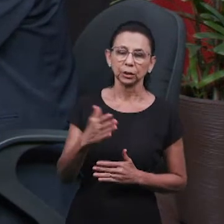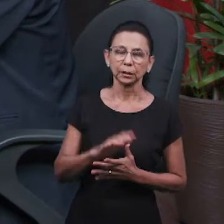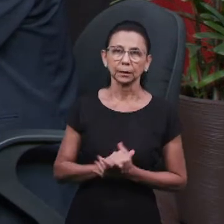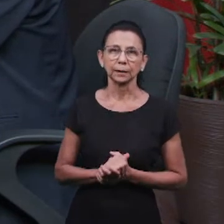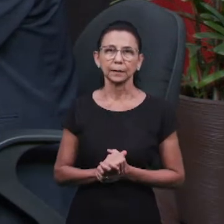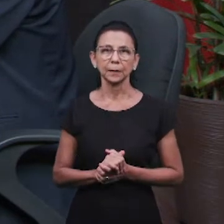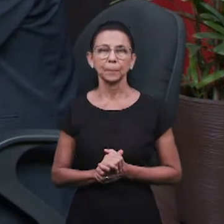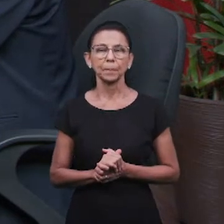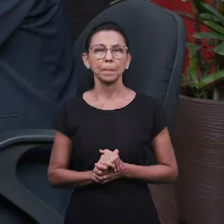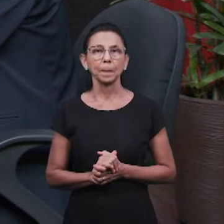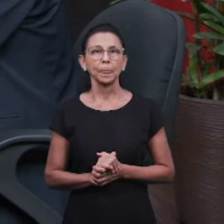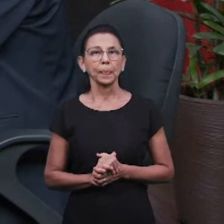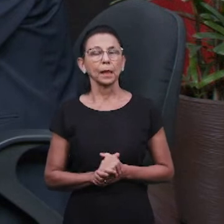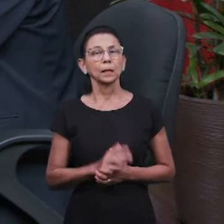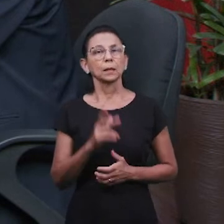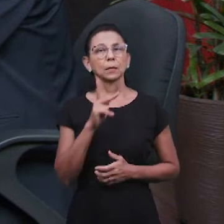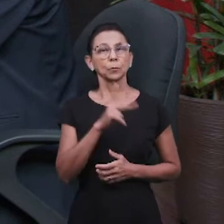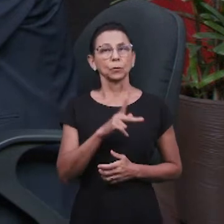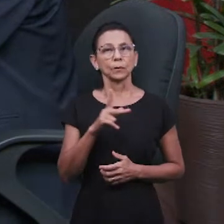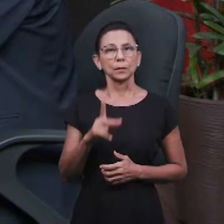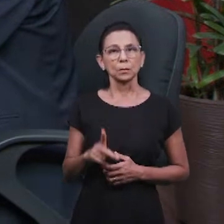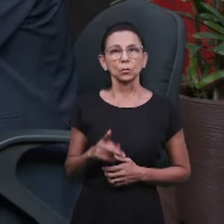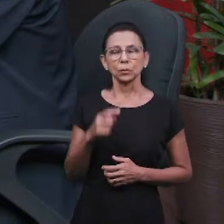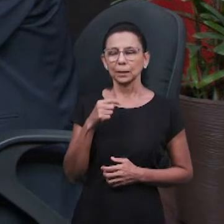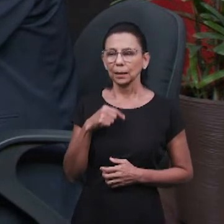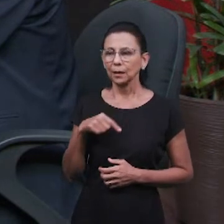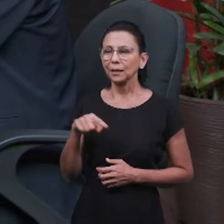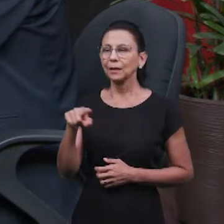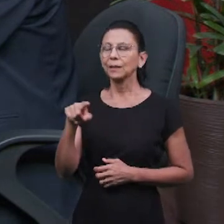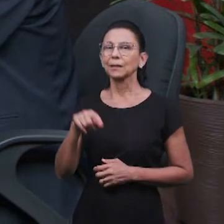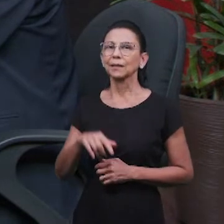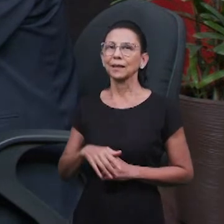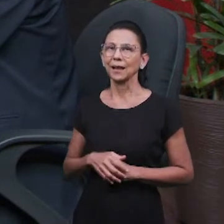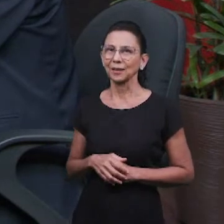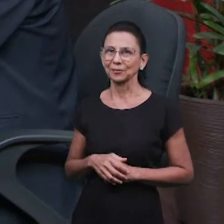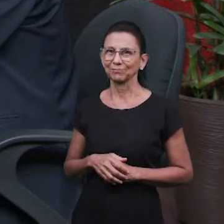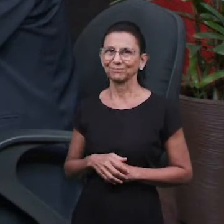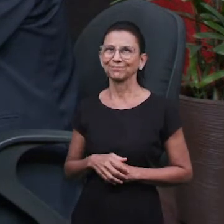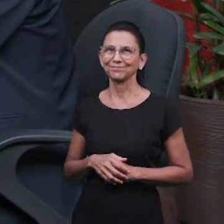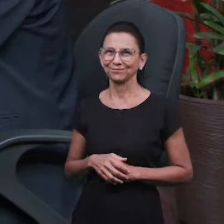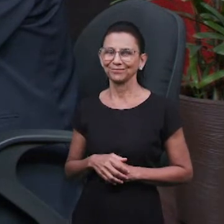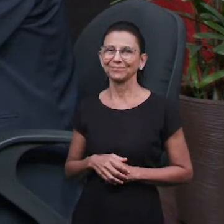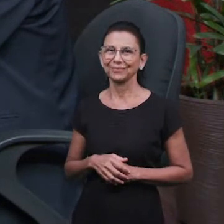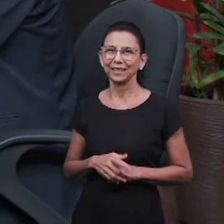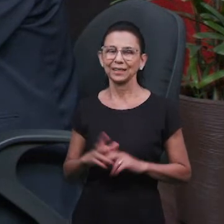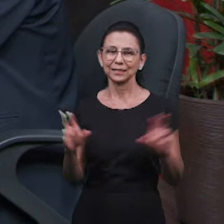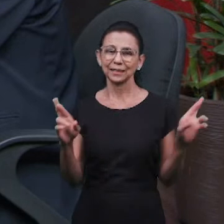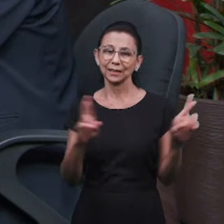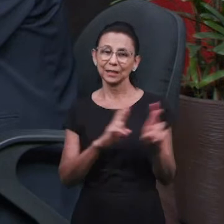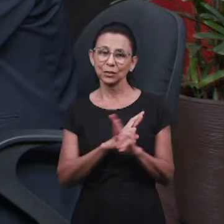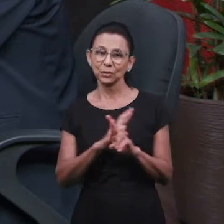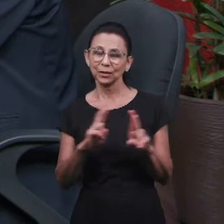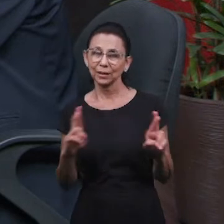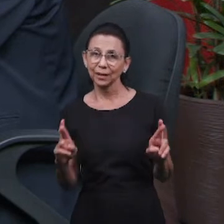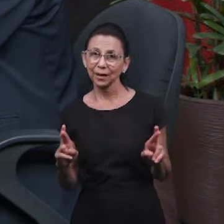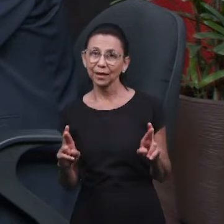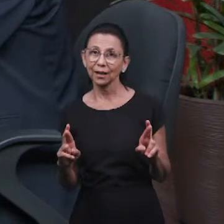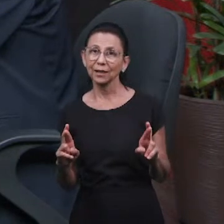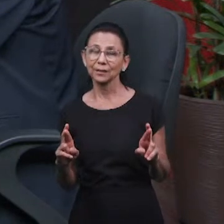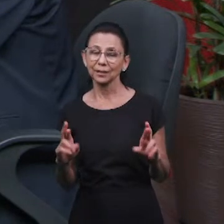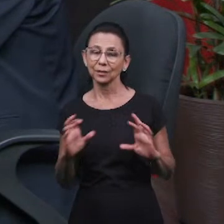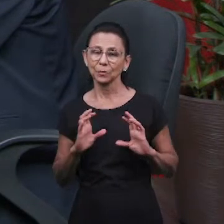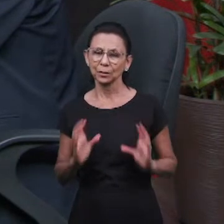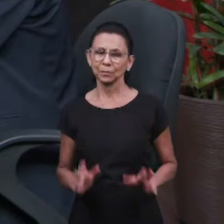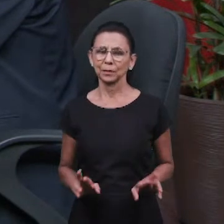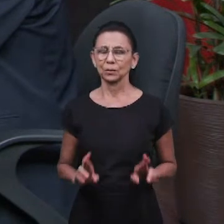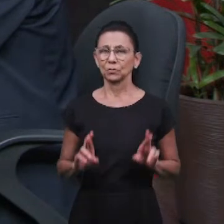aproximar, ela estar dando ali a atenção e ela mediar nesses comportamentos diferentes. Porque